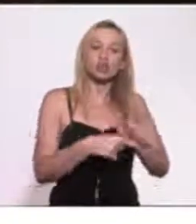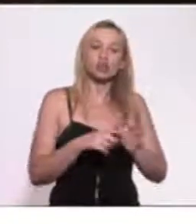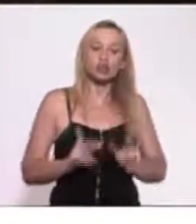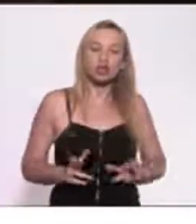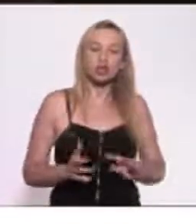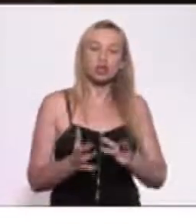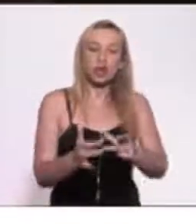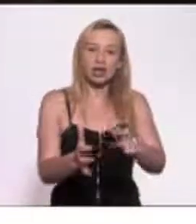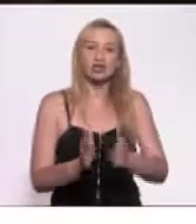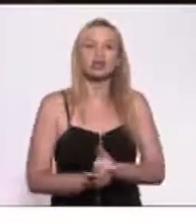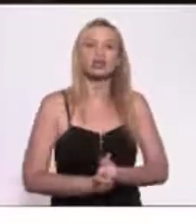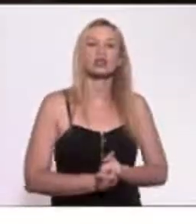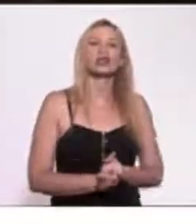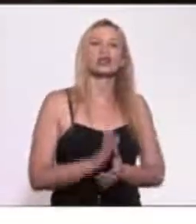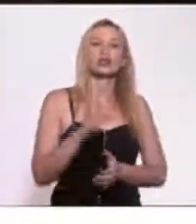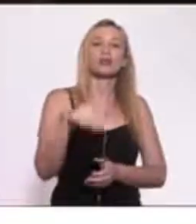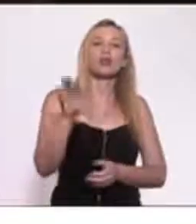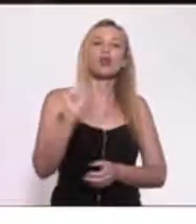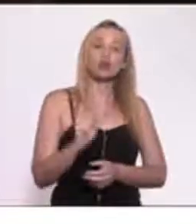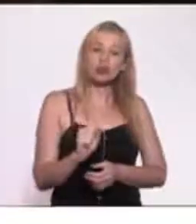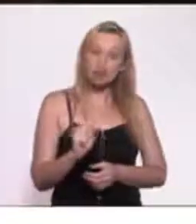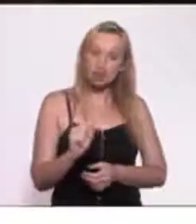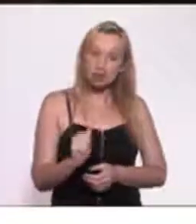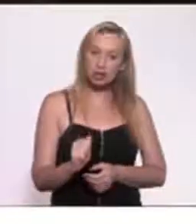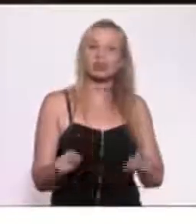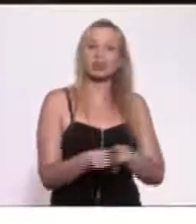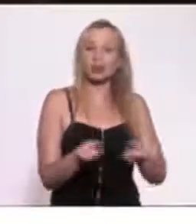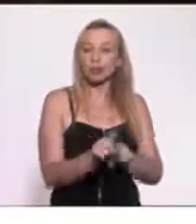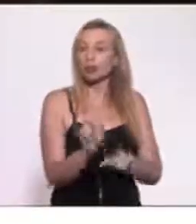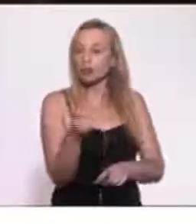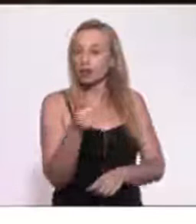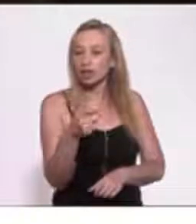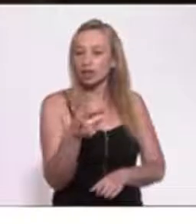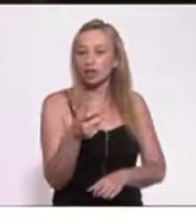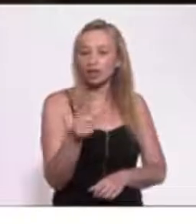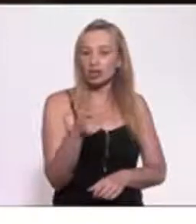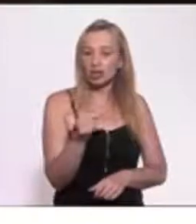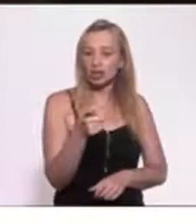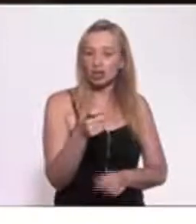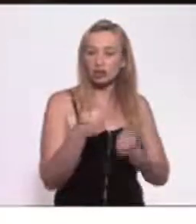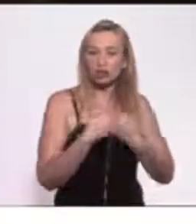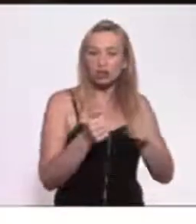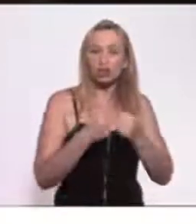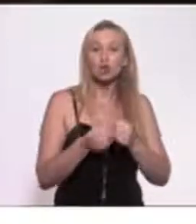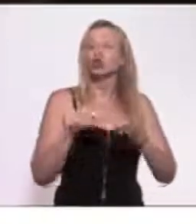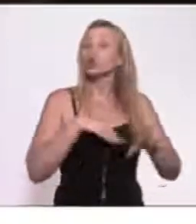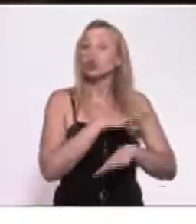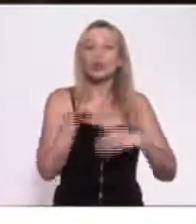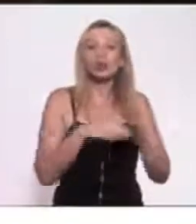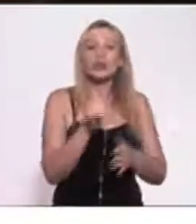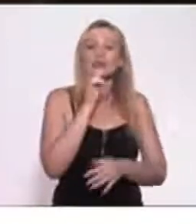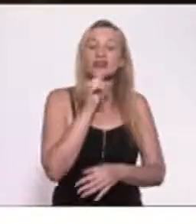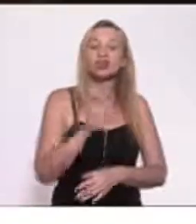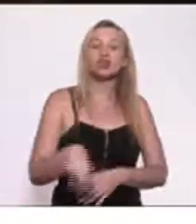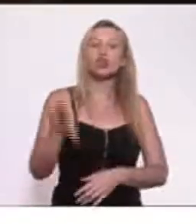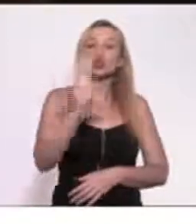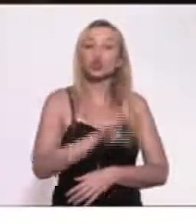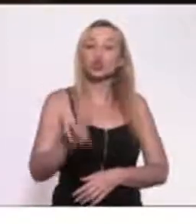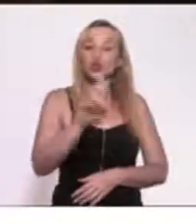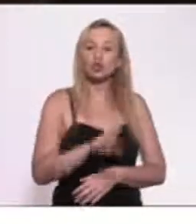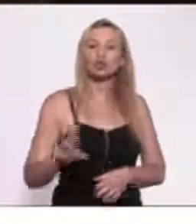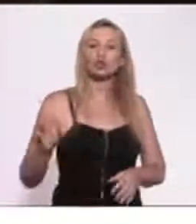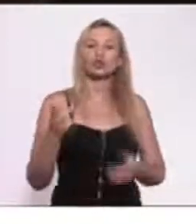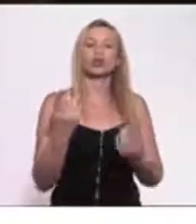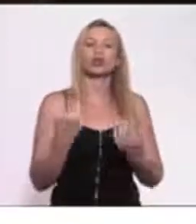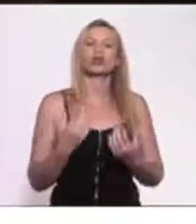aporte de bolsas para cotas e financiamentos do bilhete único, todos esses são exemplos de uso do Fundo Estadual